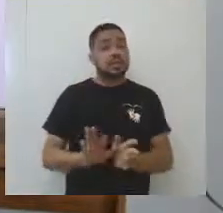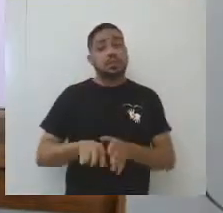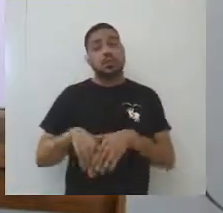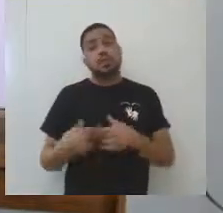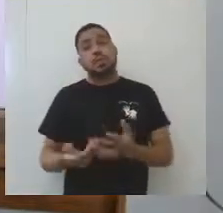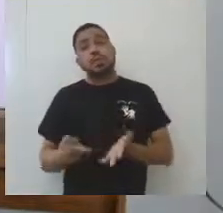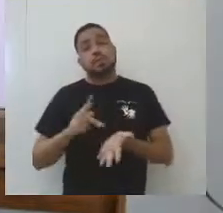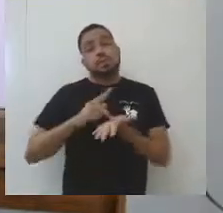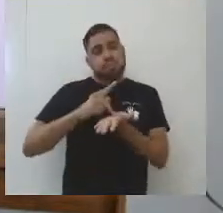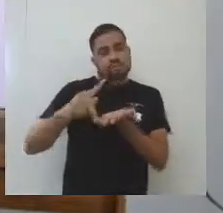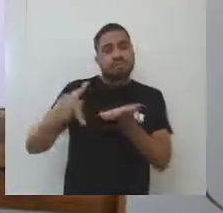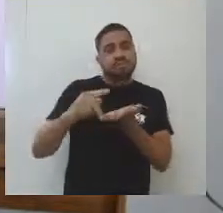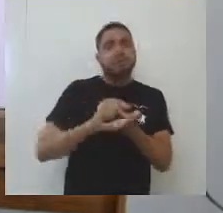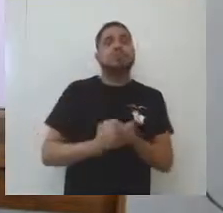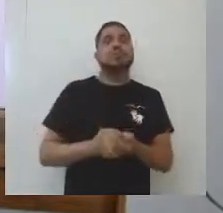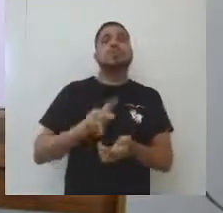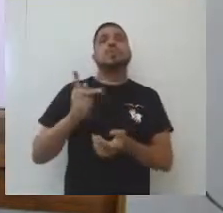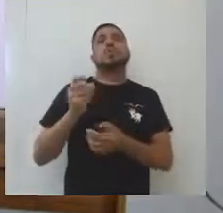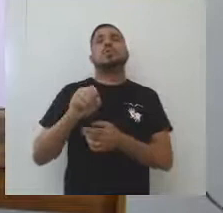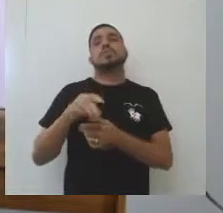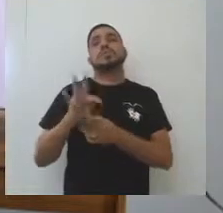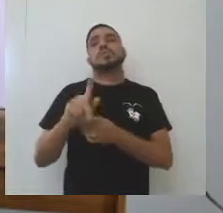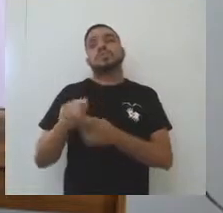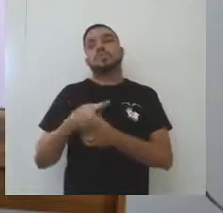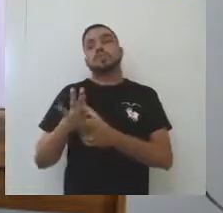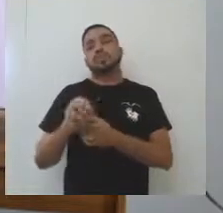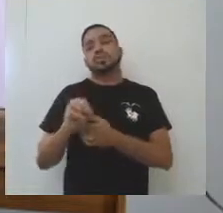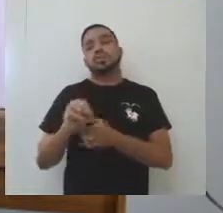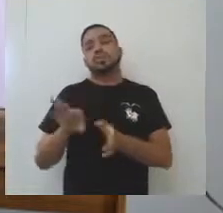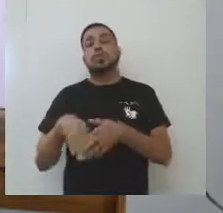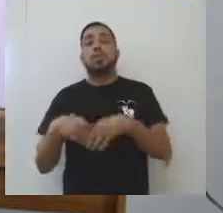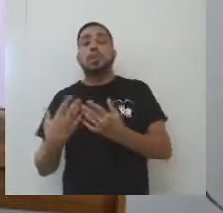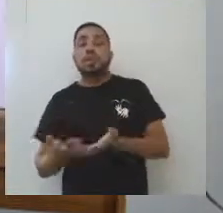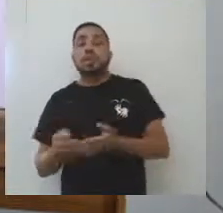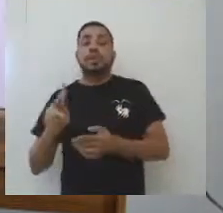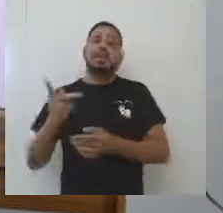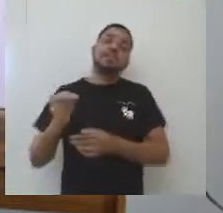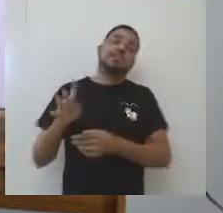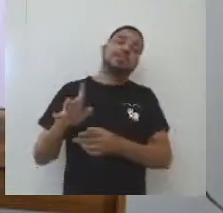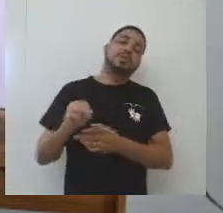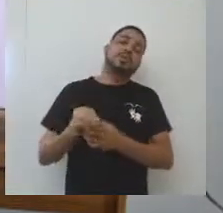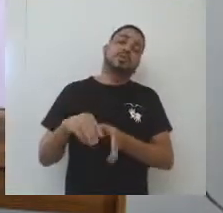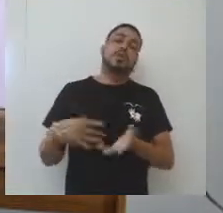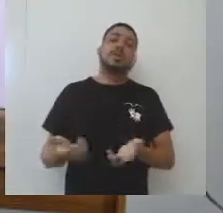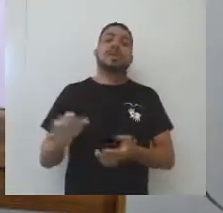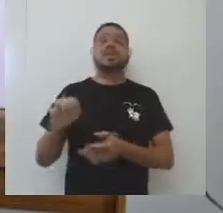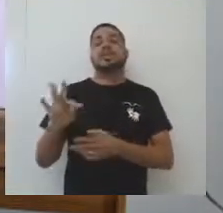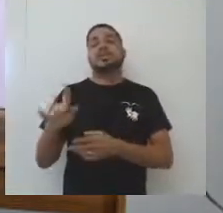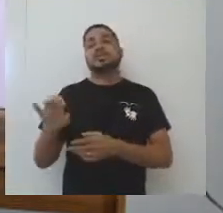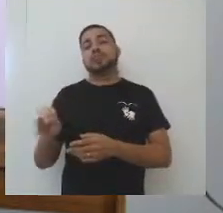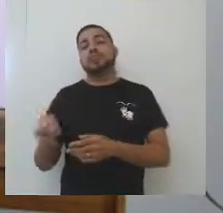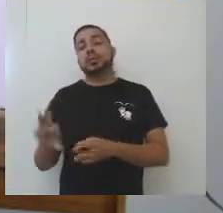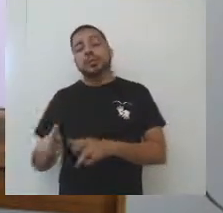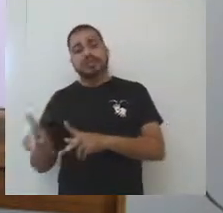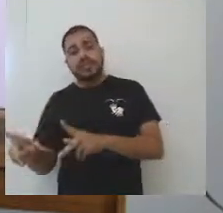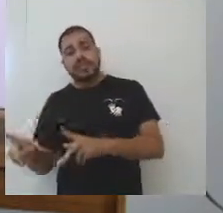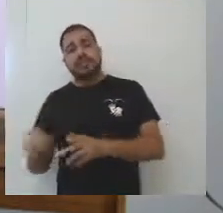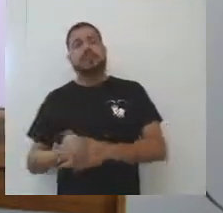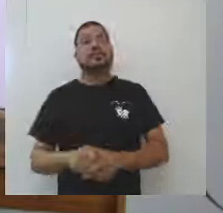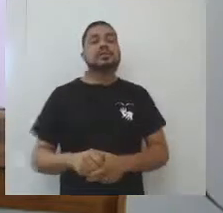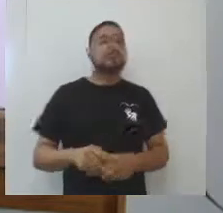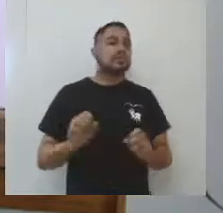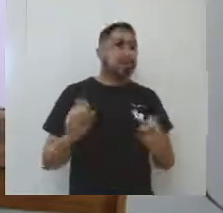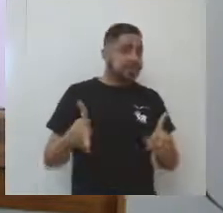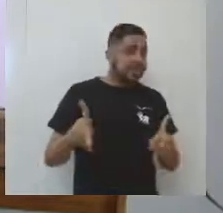ser puro, que é homozigoto, 2 genes iguais, ou vai ser híbrido ou heterozigoto, 2 genes diferentes. Beleza,